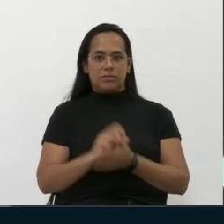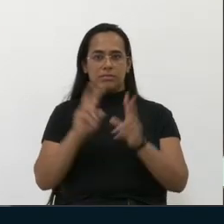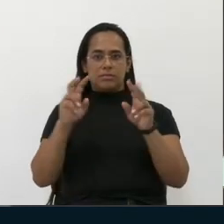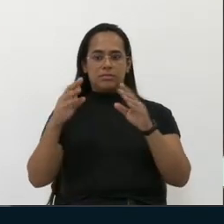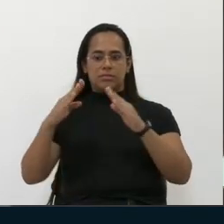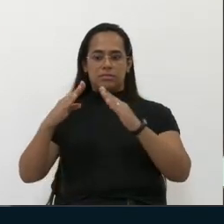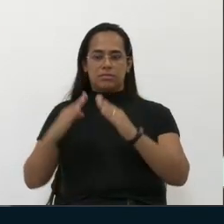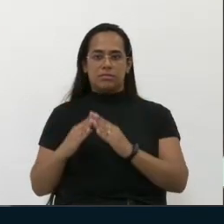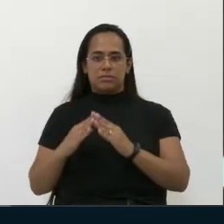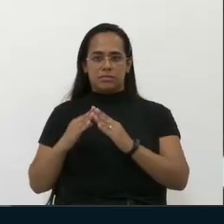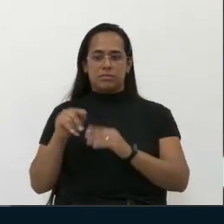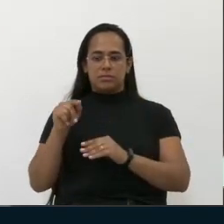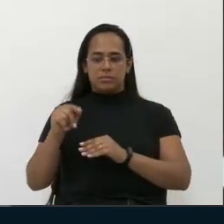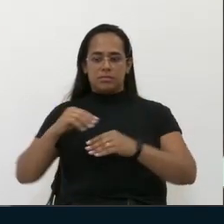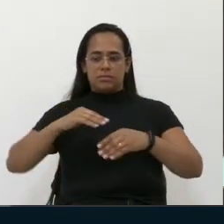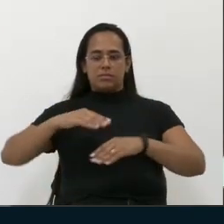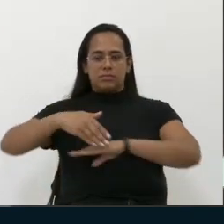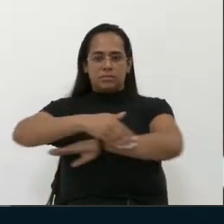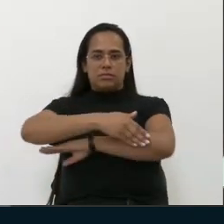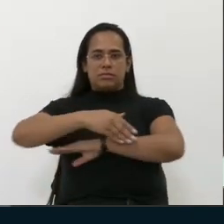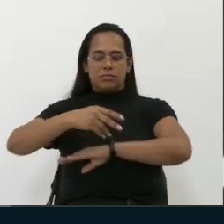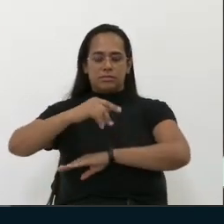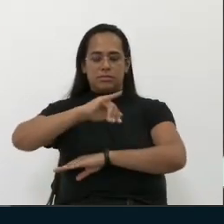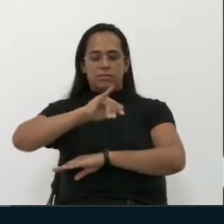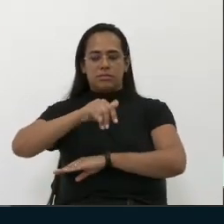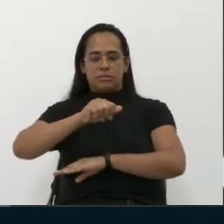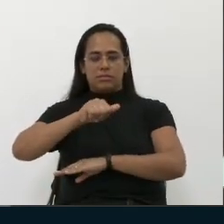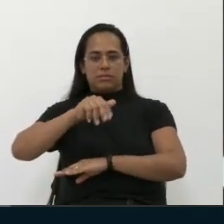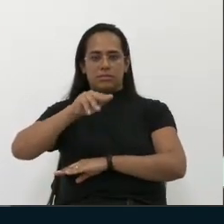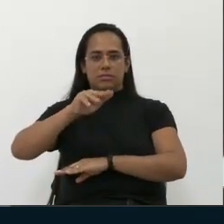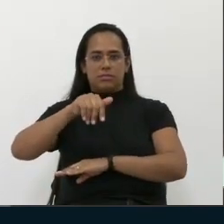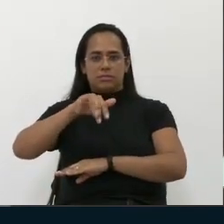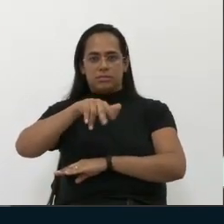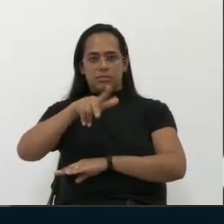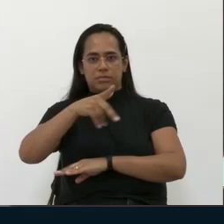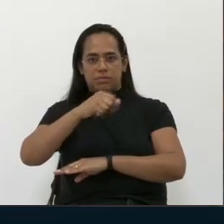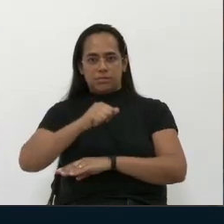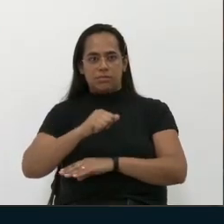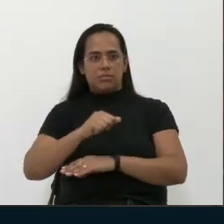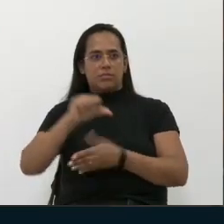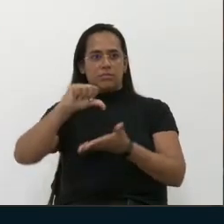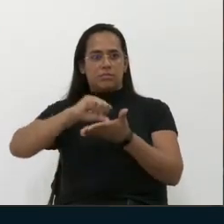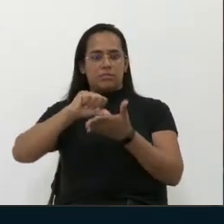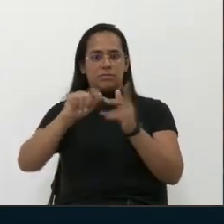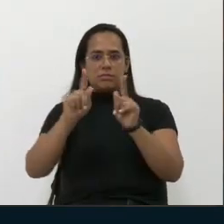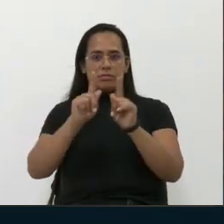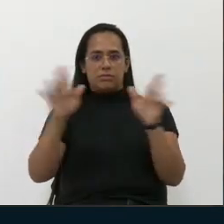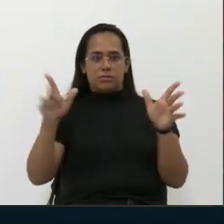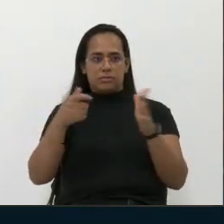rua Jaiminho 28, Centro de Guarulhos. Autor, vereador Danilo Gomes. Em discussão.